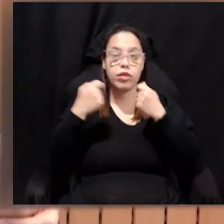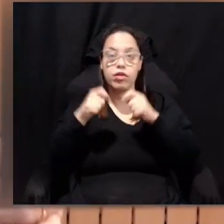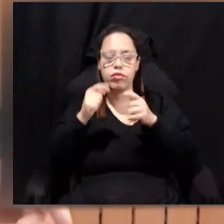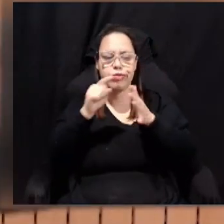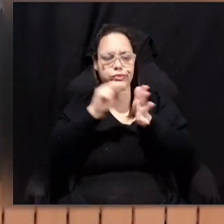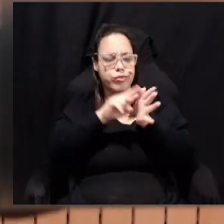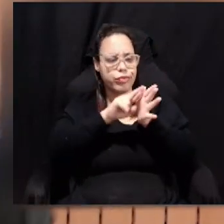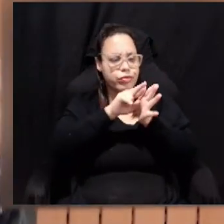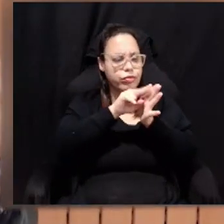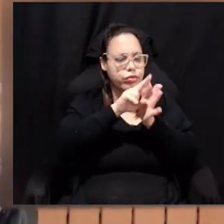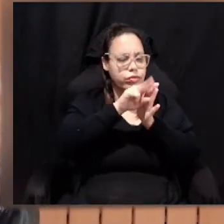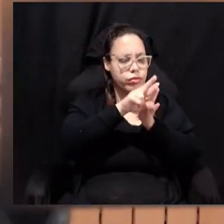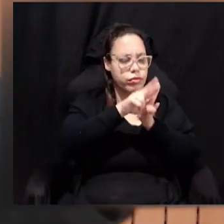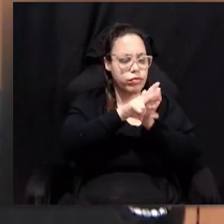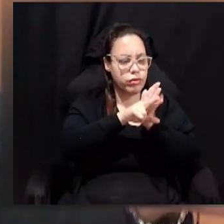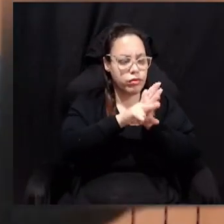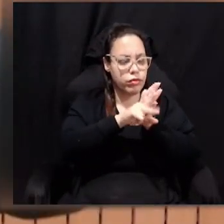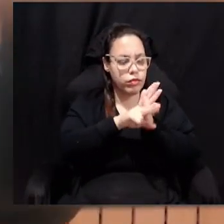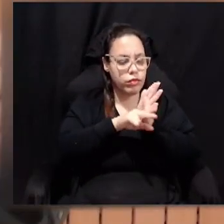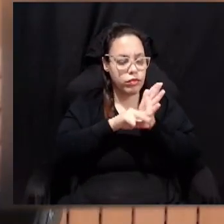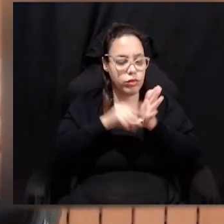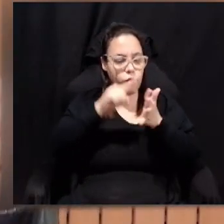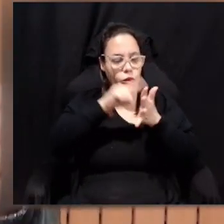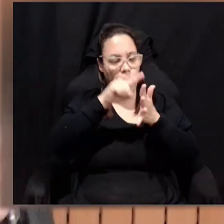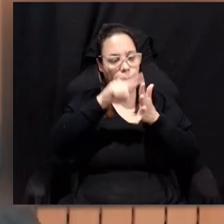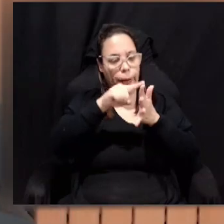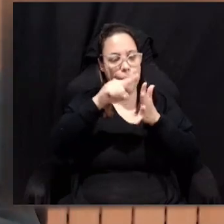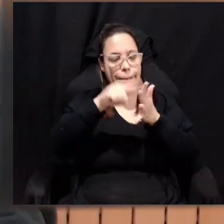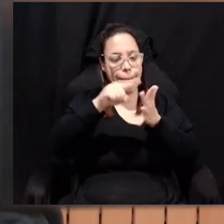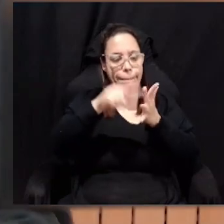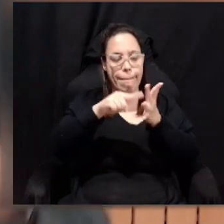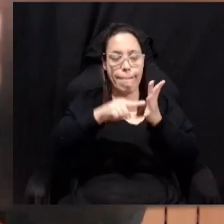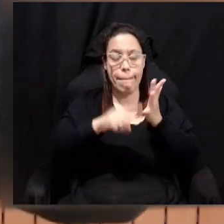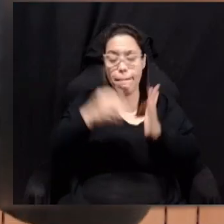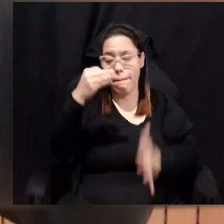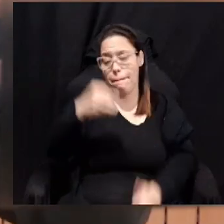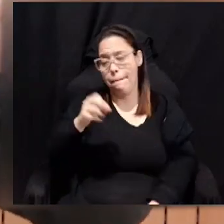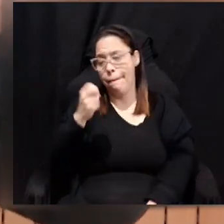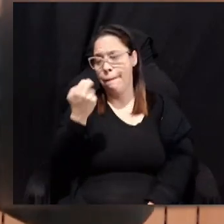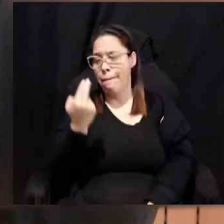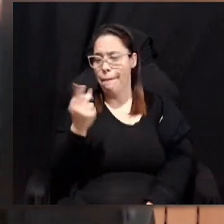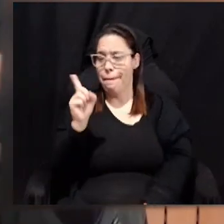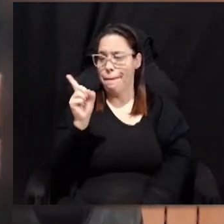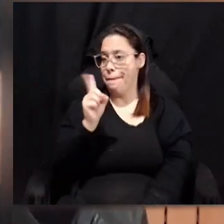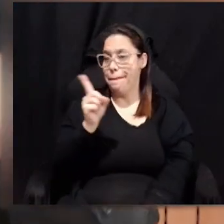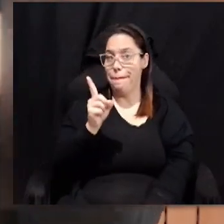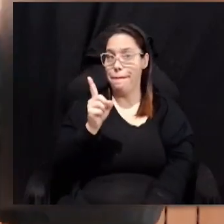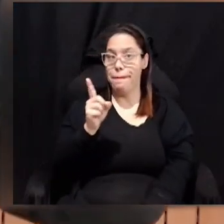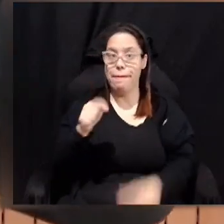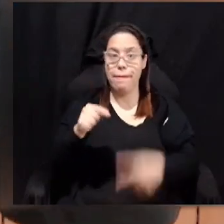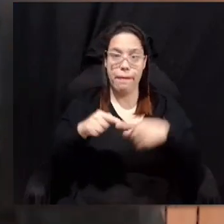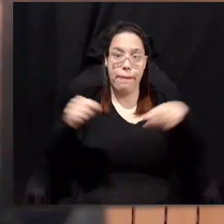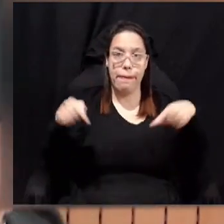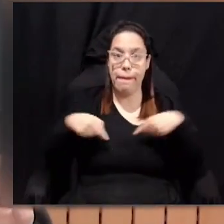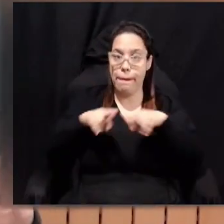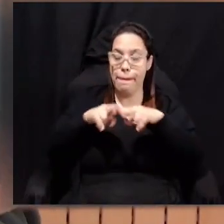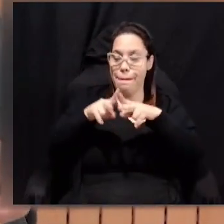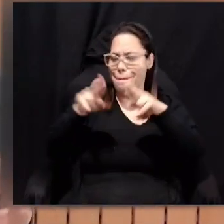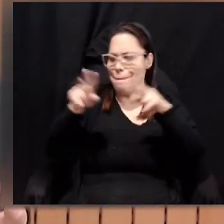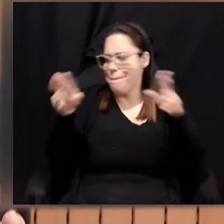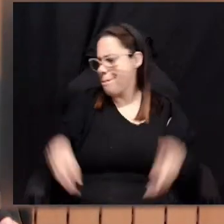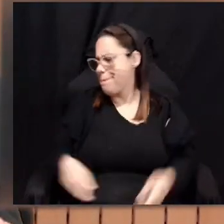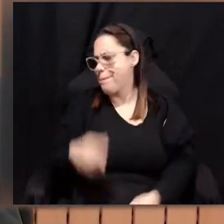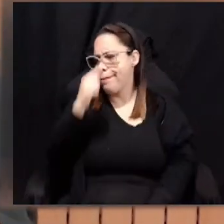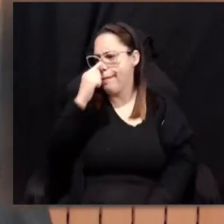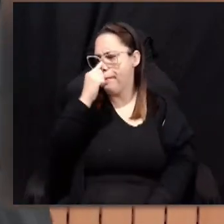esses indicadores vão parametrizar se isso está dando certo ou não, porque pode ter ambientes diferentes, locais diferentes,